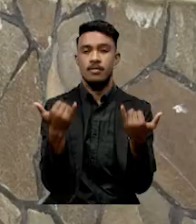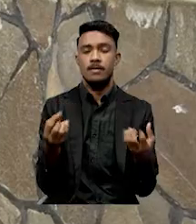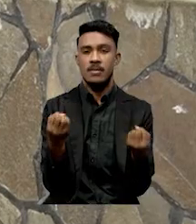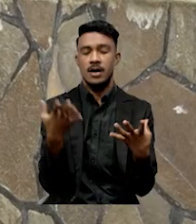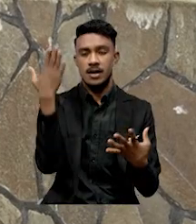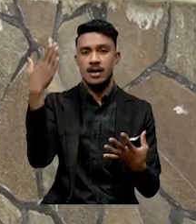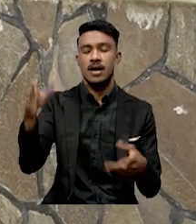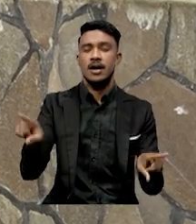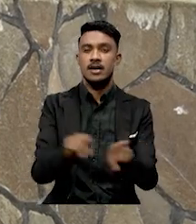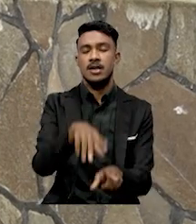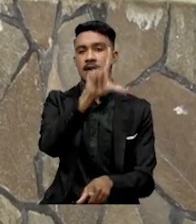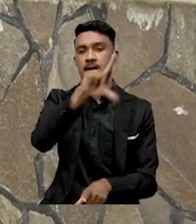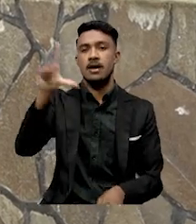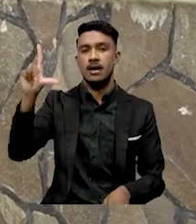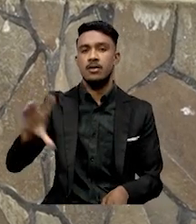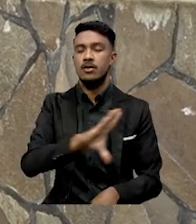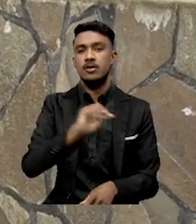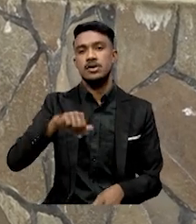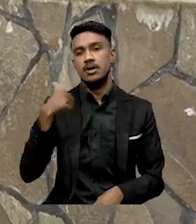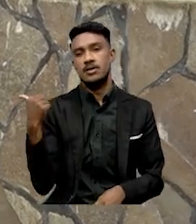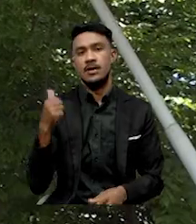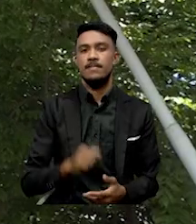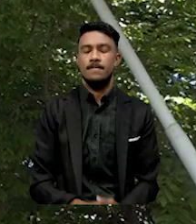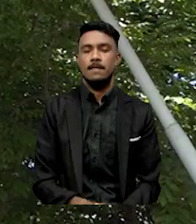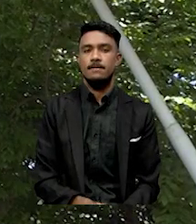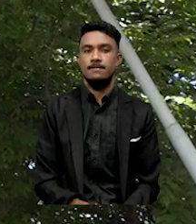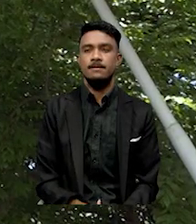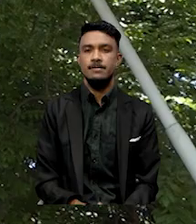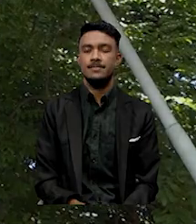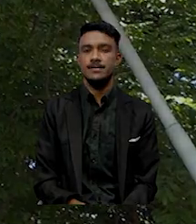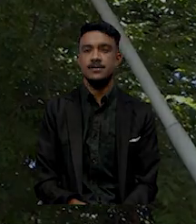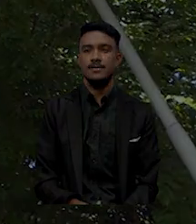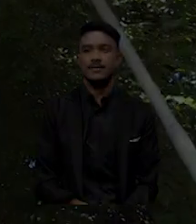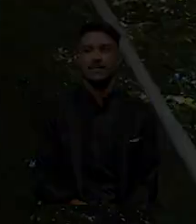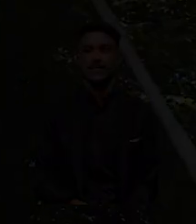sidere no seluctan. Fátima Pereira, bem-vinda Ximenes, GMN.